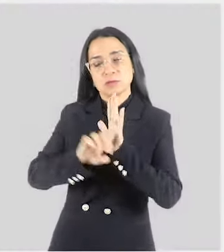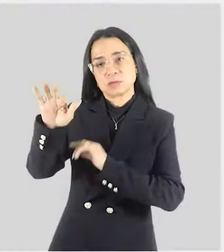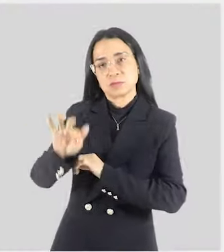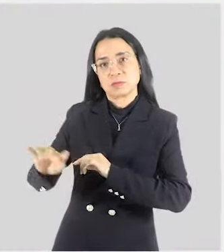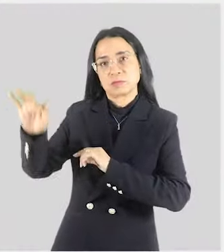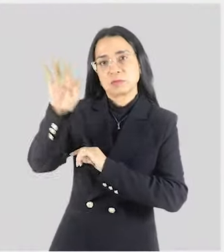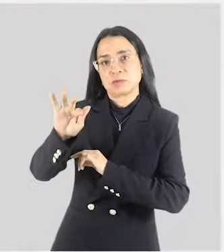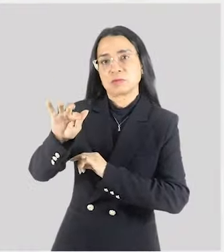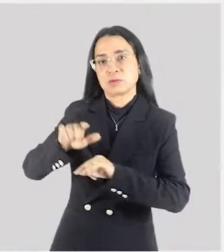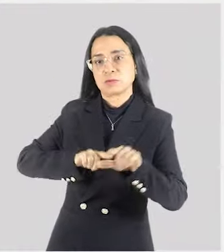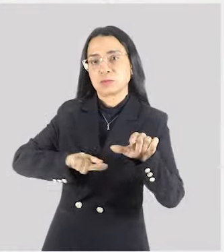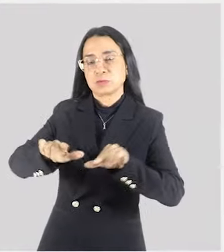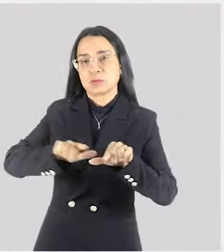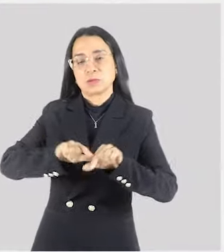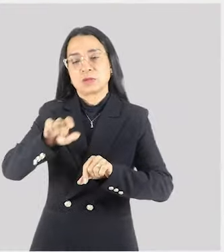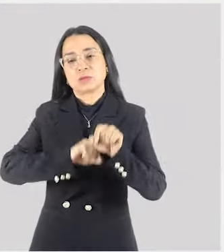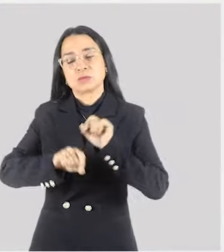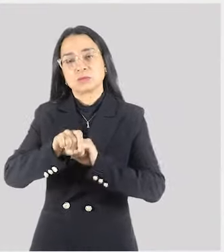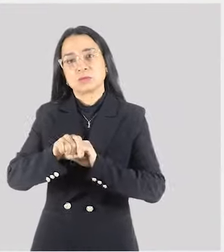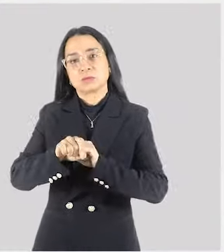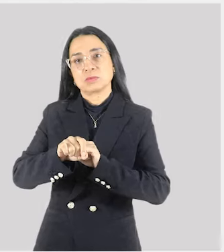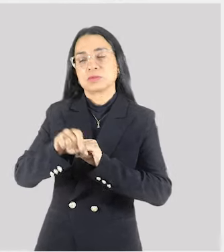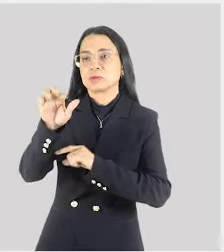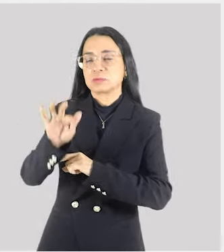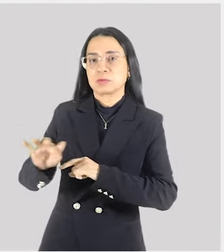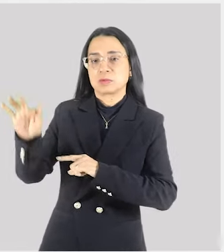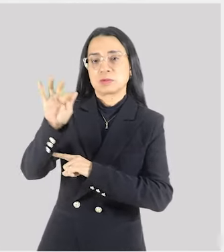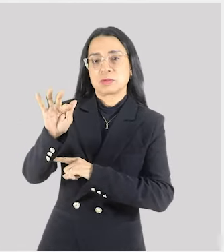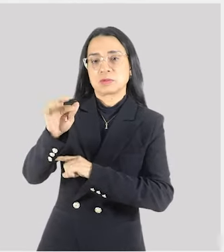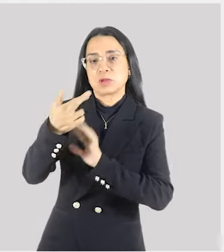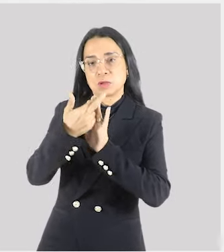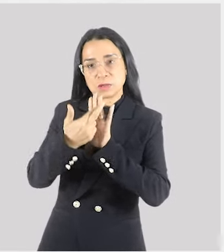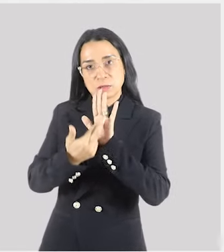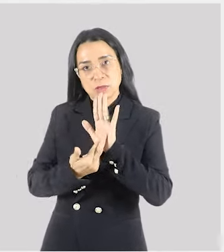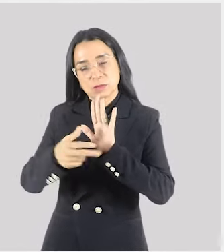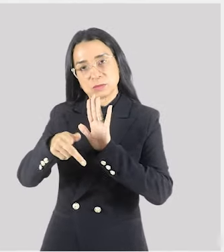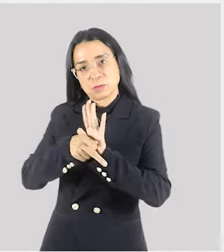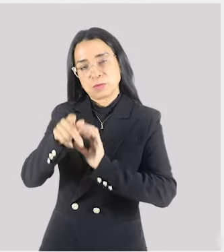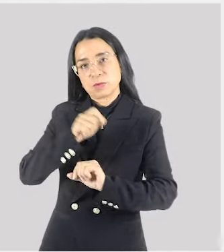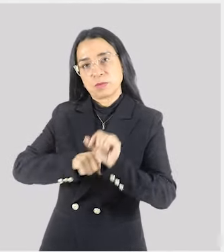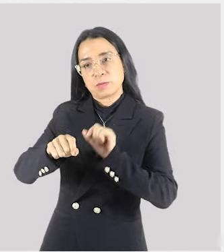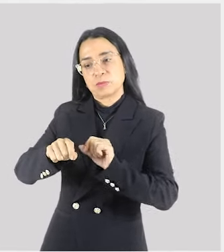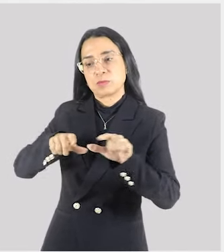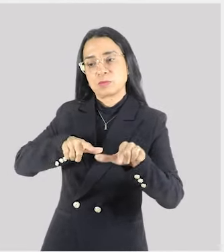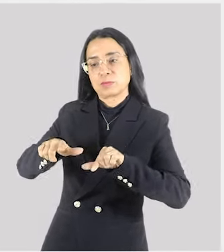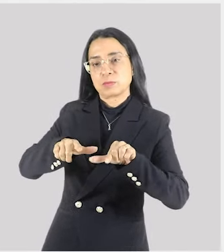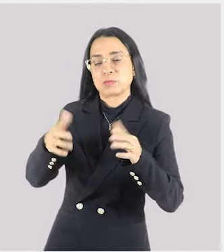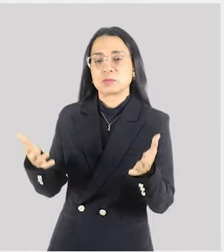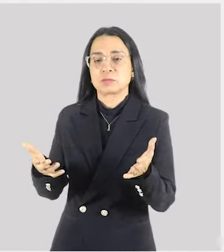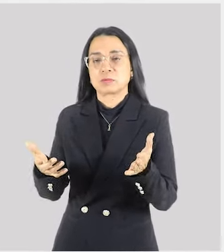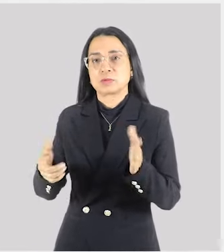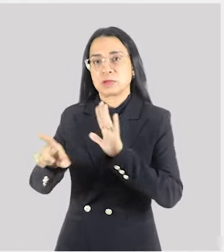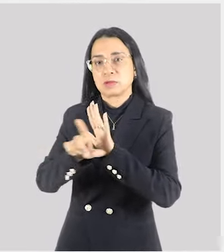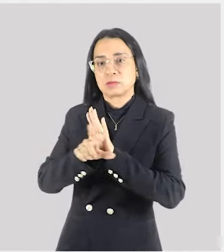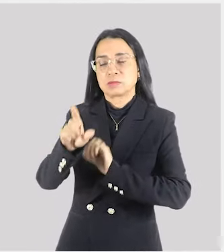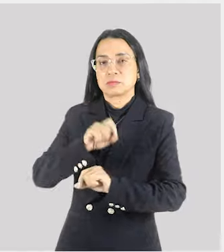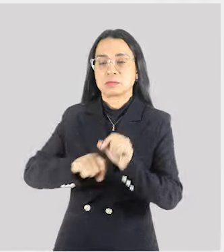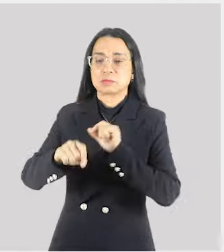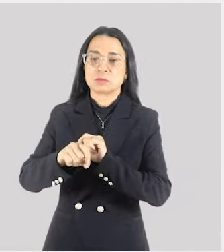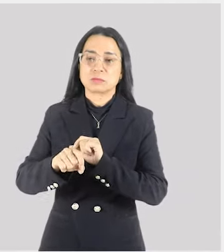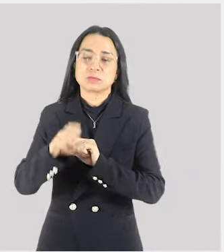servidores públicos da União ou seja o regime próprio daqueles servidores públicos tudo bem essa lei pessoal como eu já